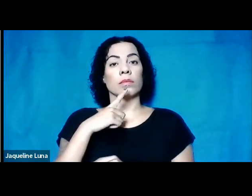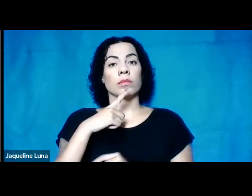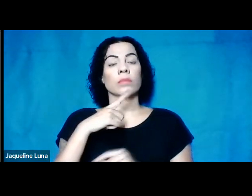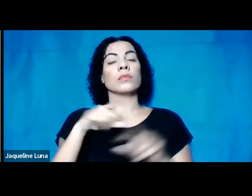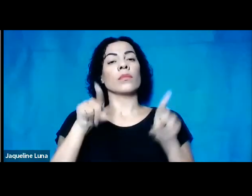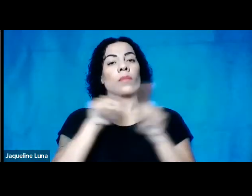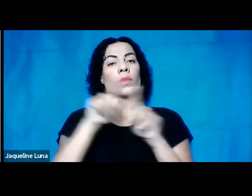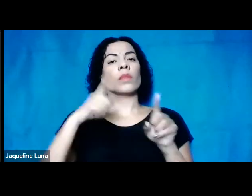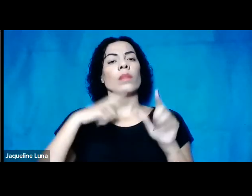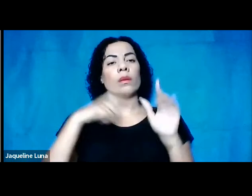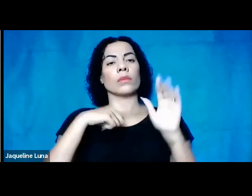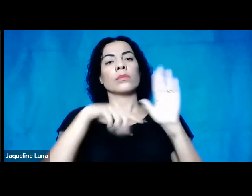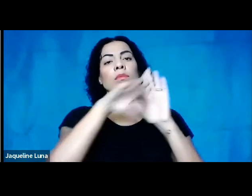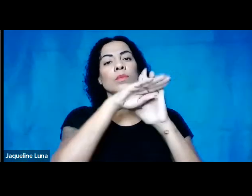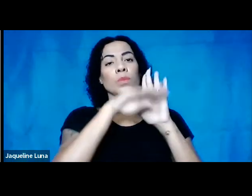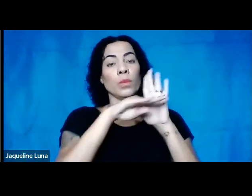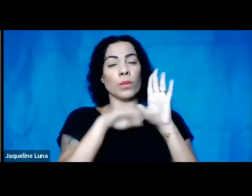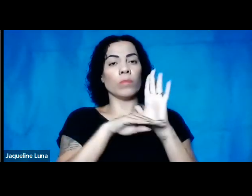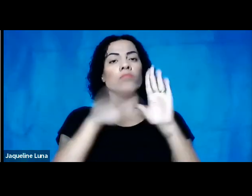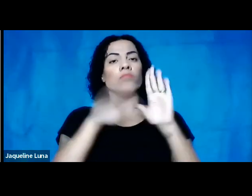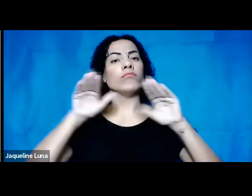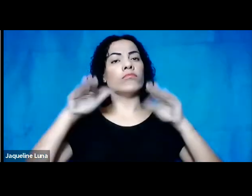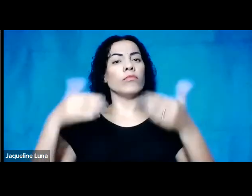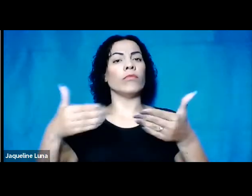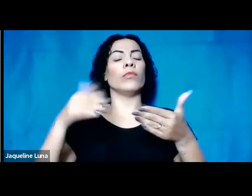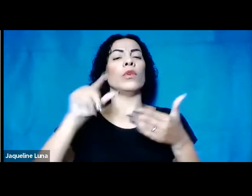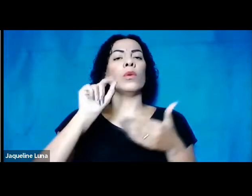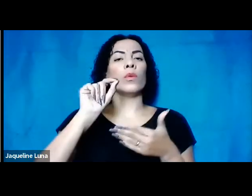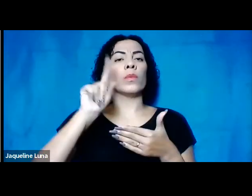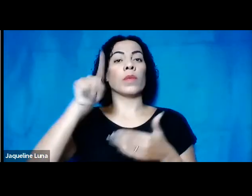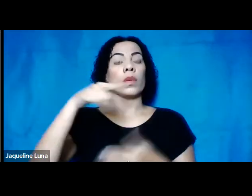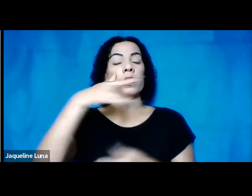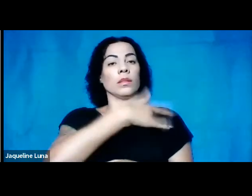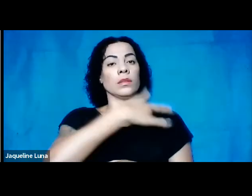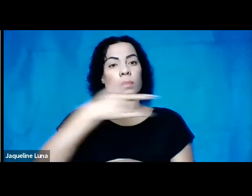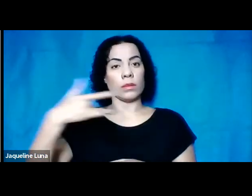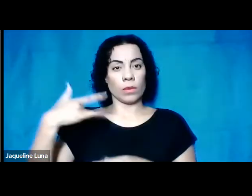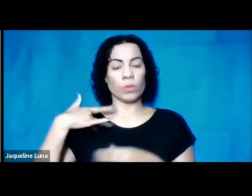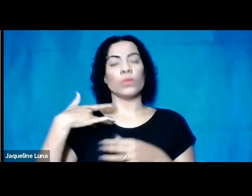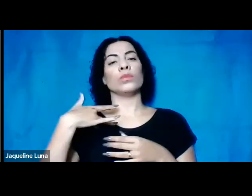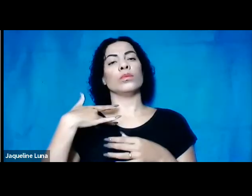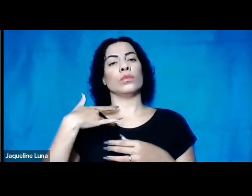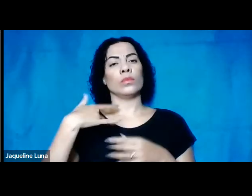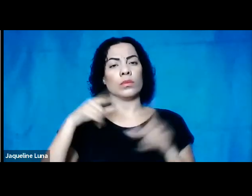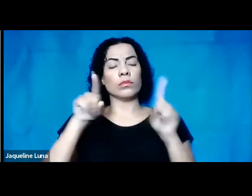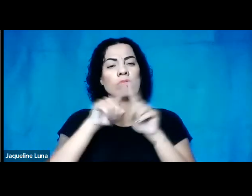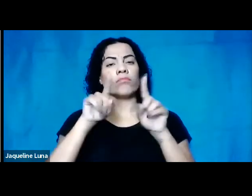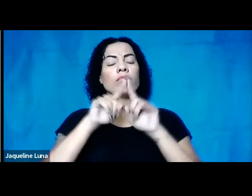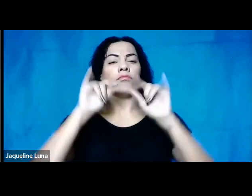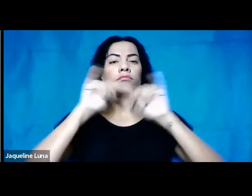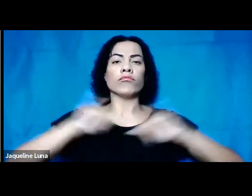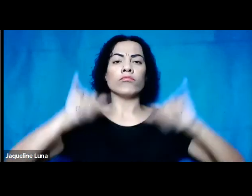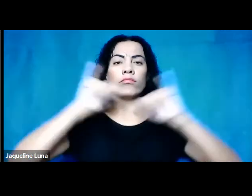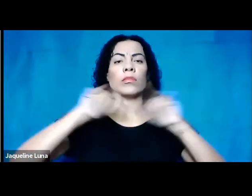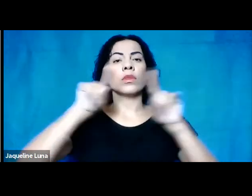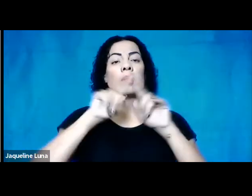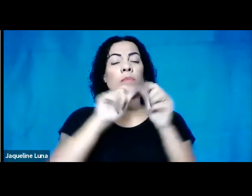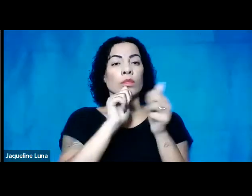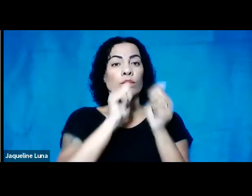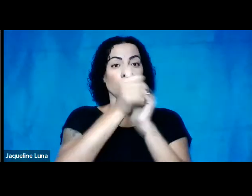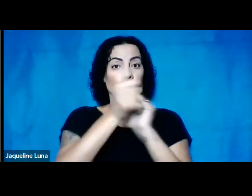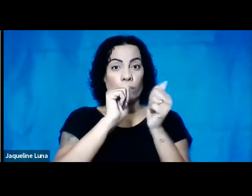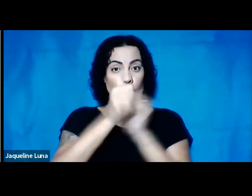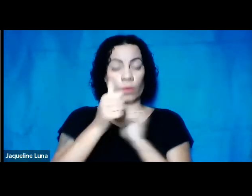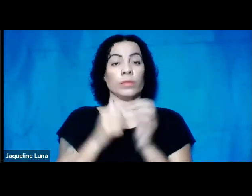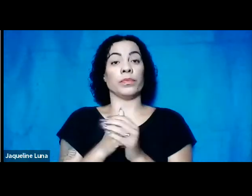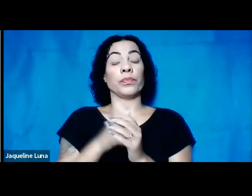também programas dedicados à saúde, né, documentários e programas esportivos. Um